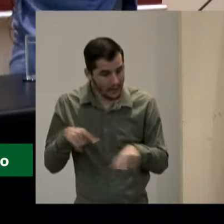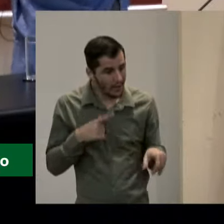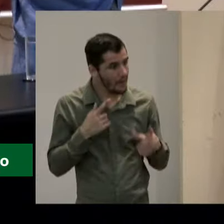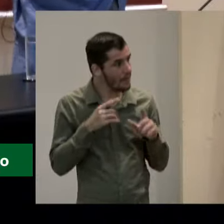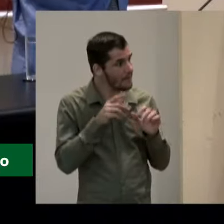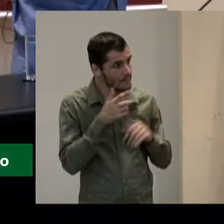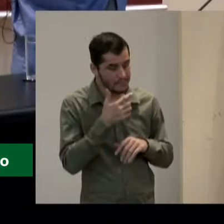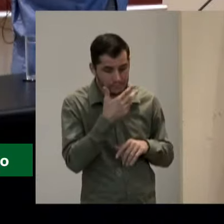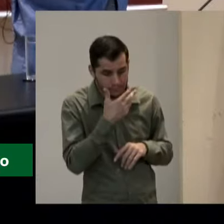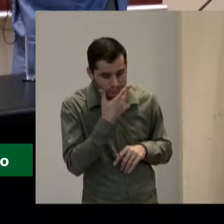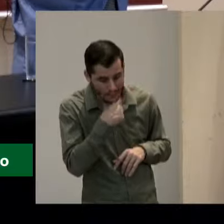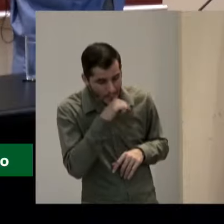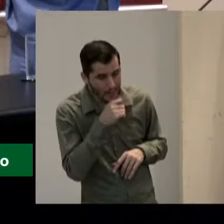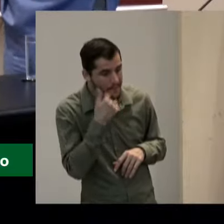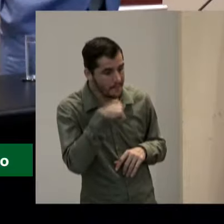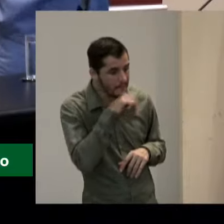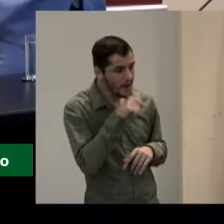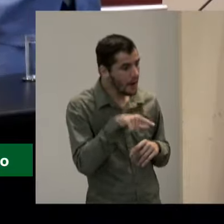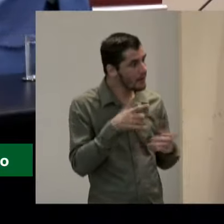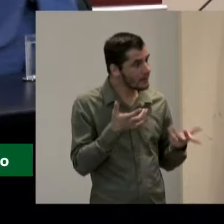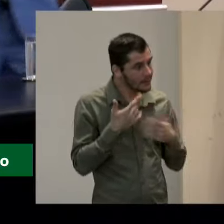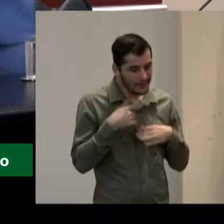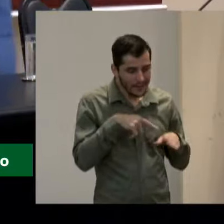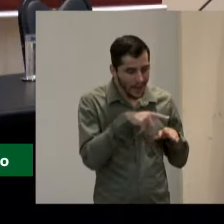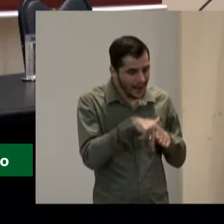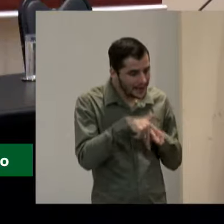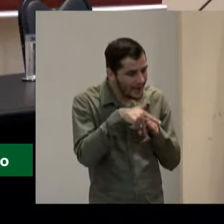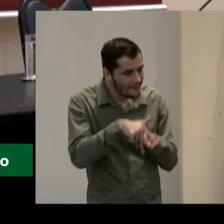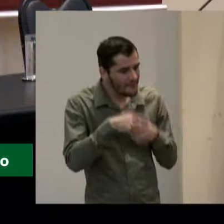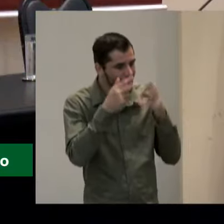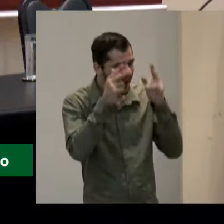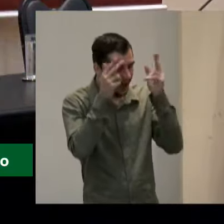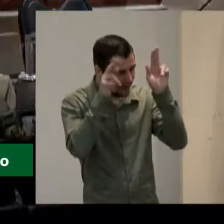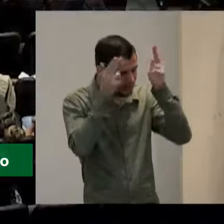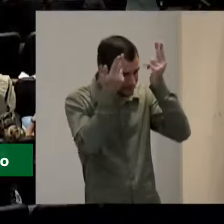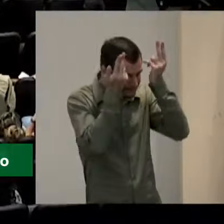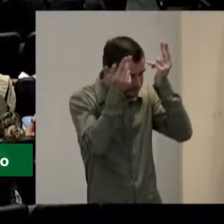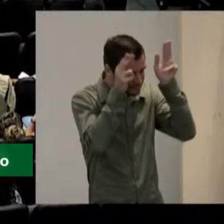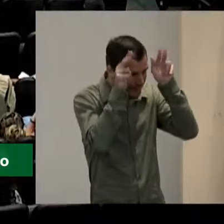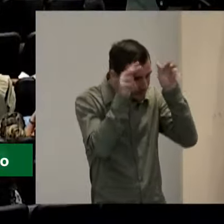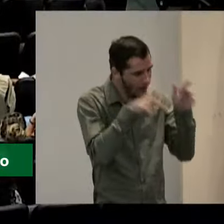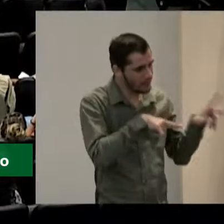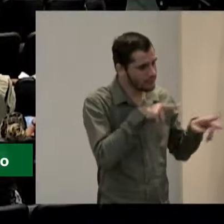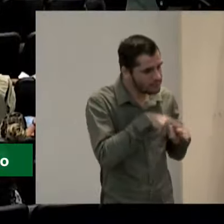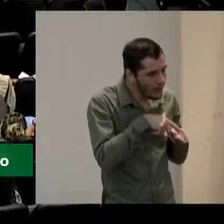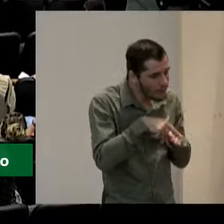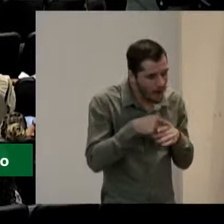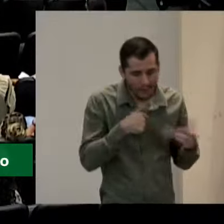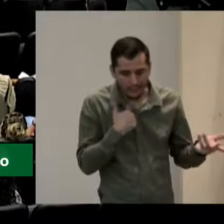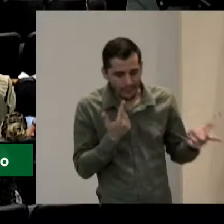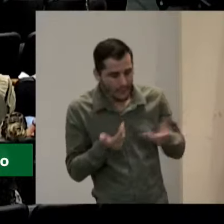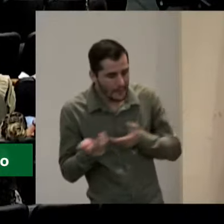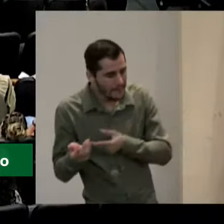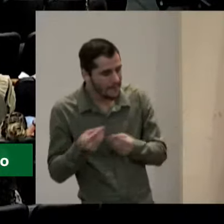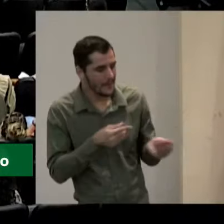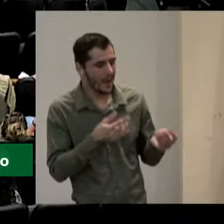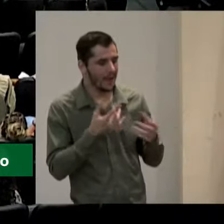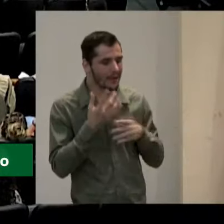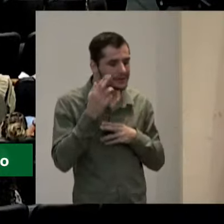cavalo branco. E aí, Dona Sebastiana? Ele foi na casa dos meus pais,